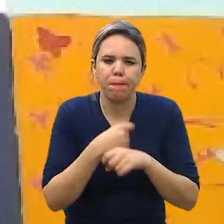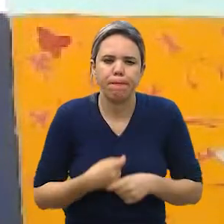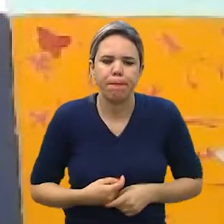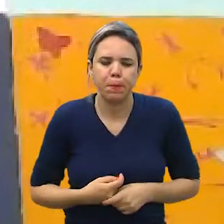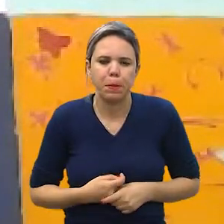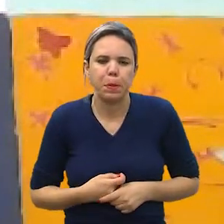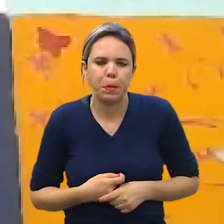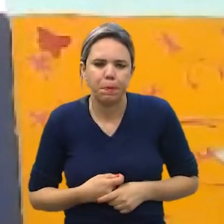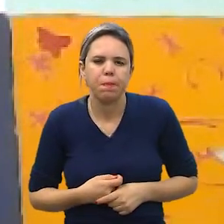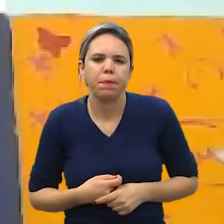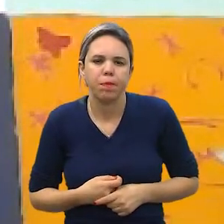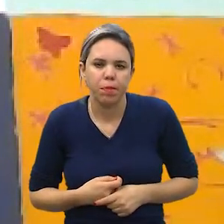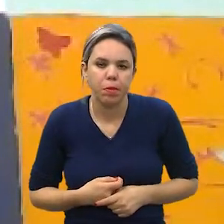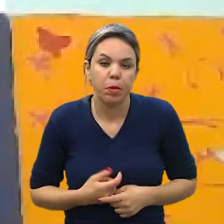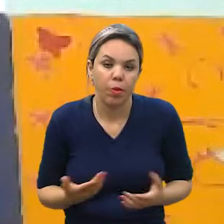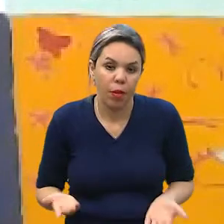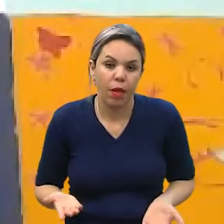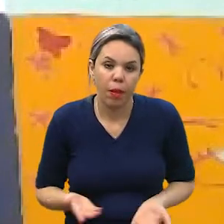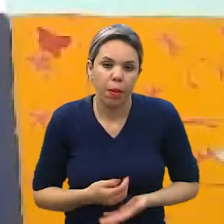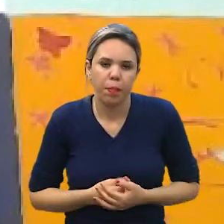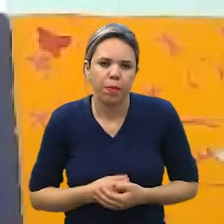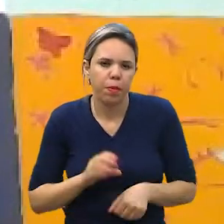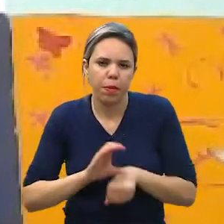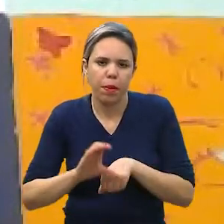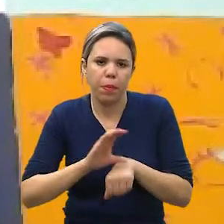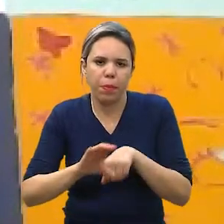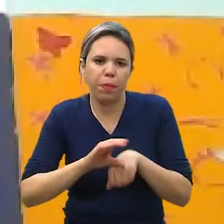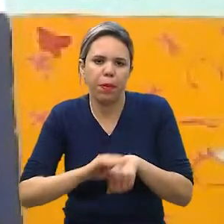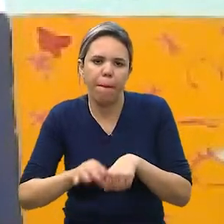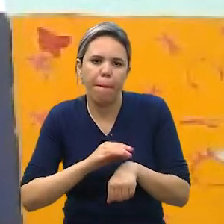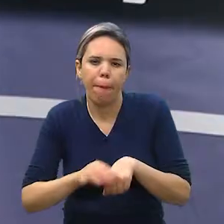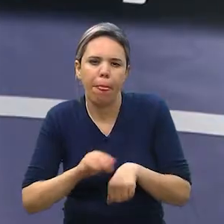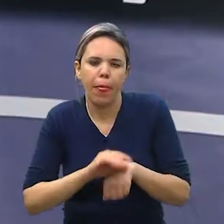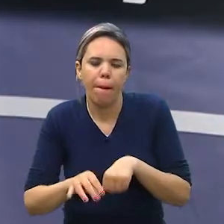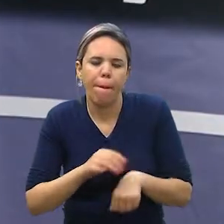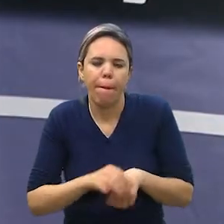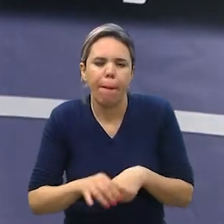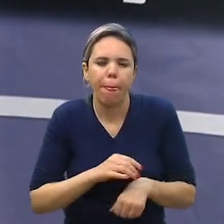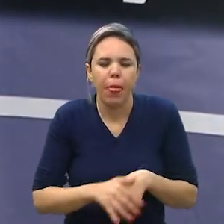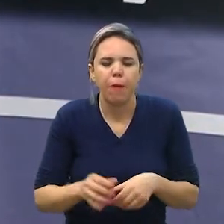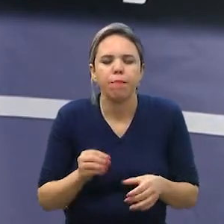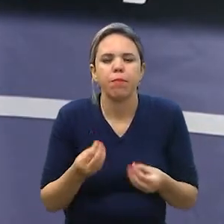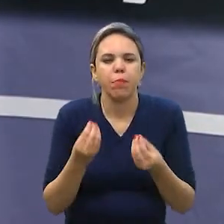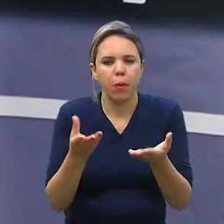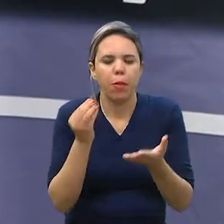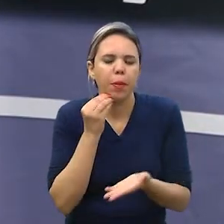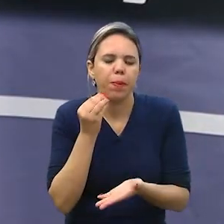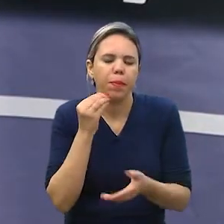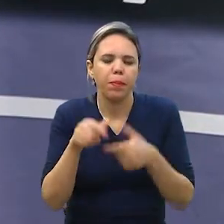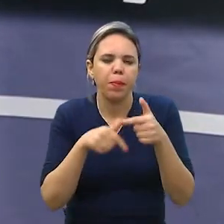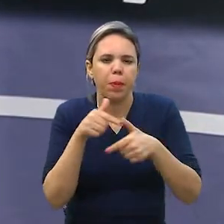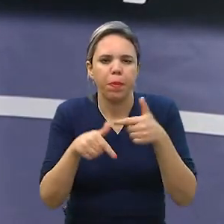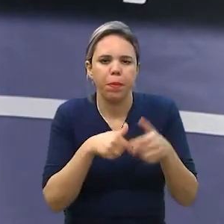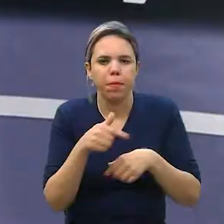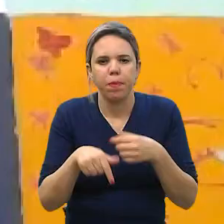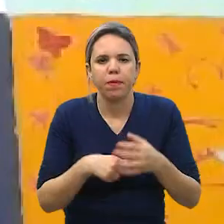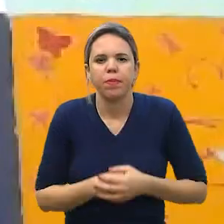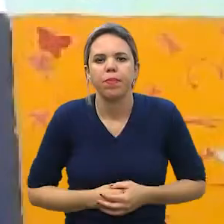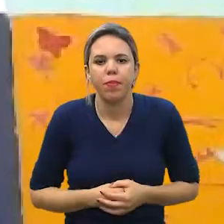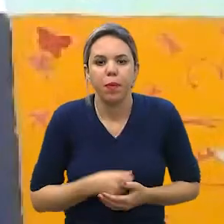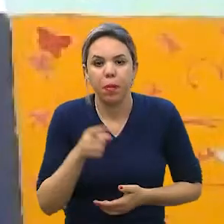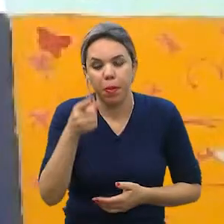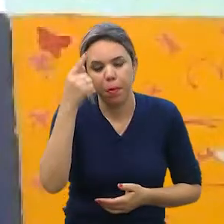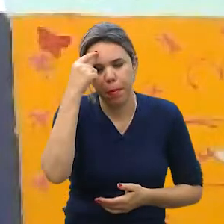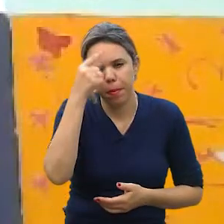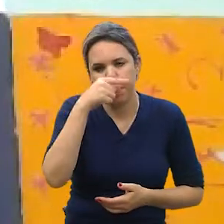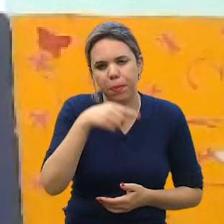Questões realmente que não é um curso que garante, né, a colocação desse jovem no mercado de trabalho. Para você